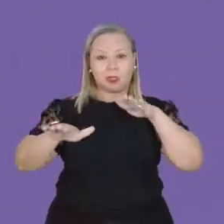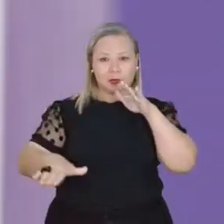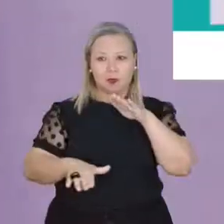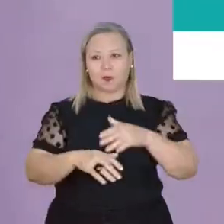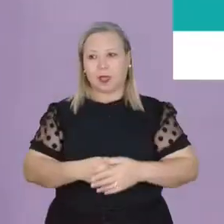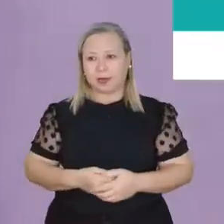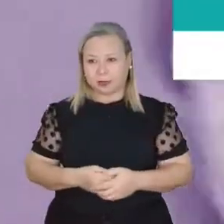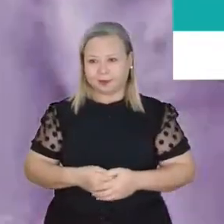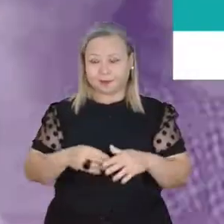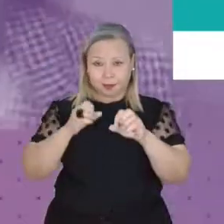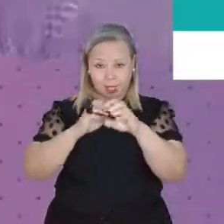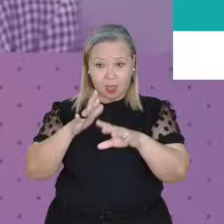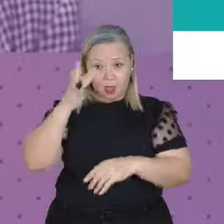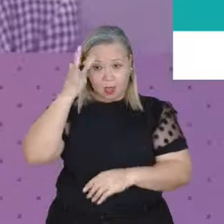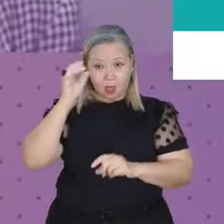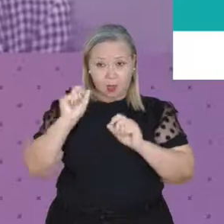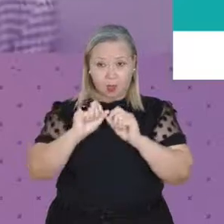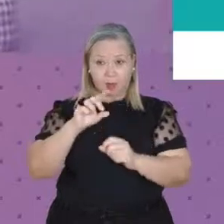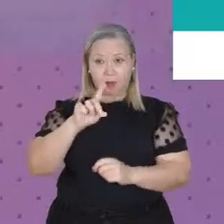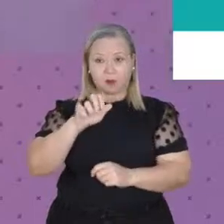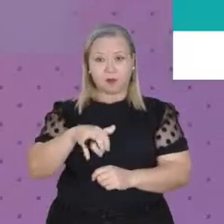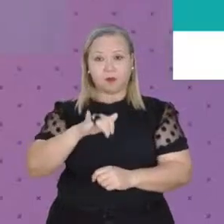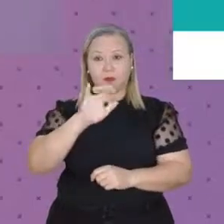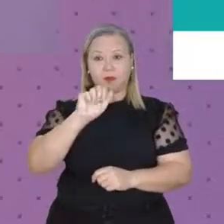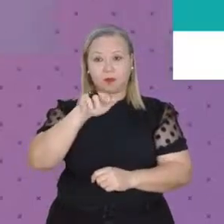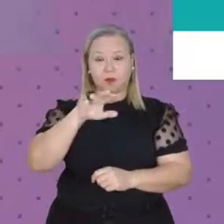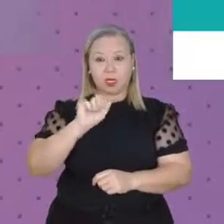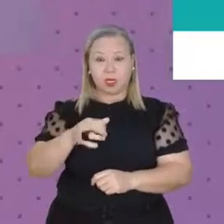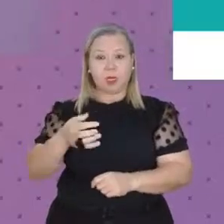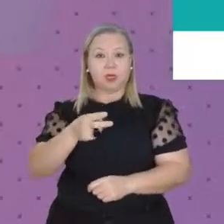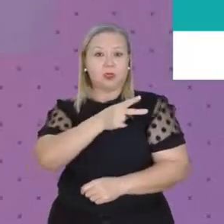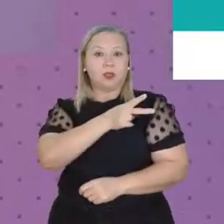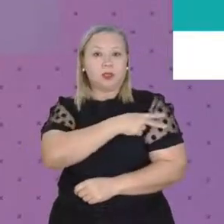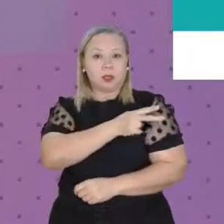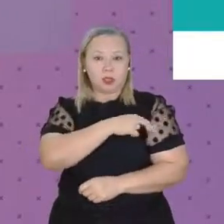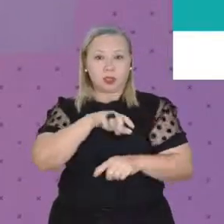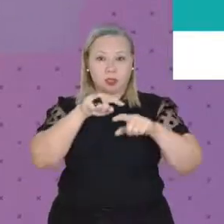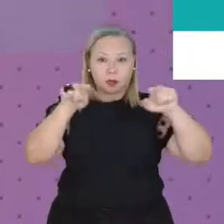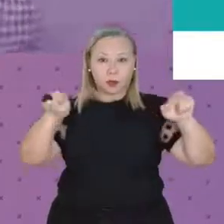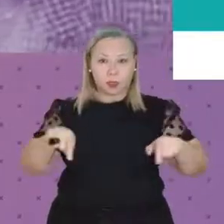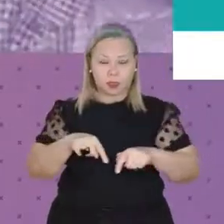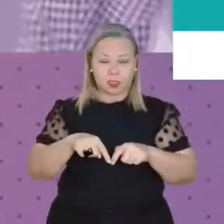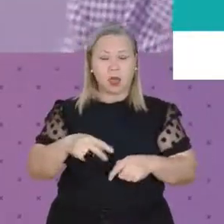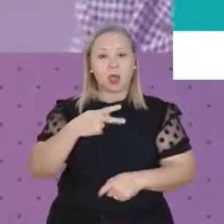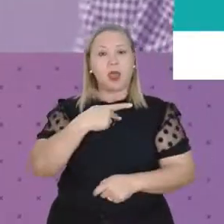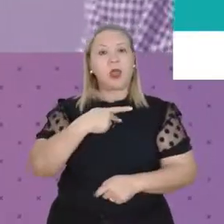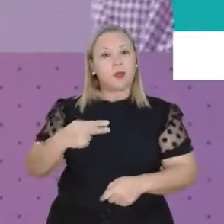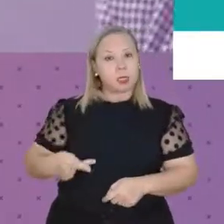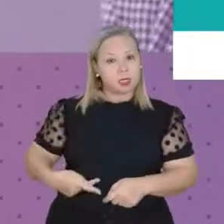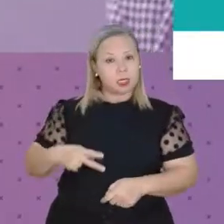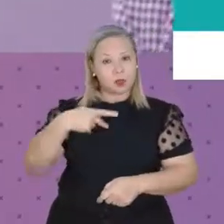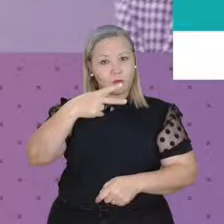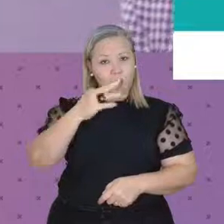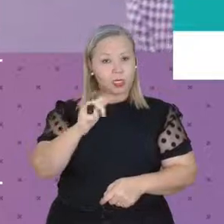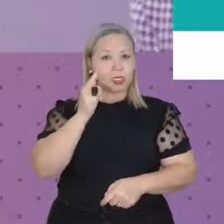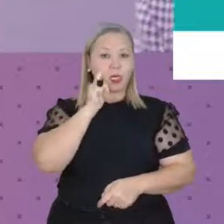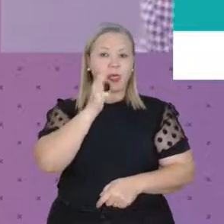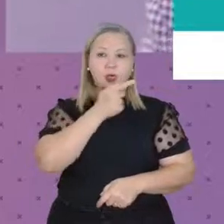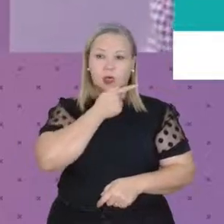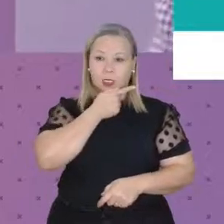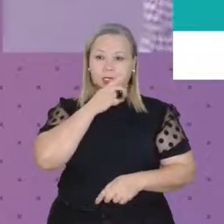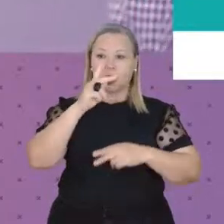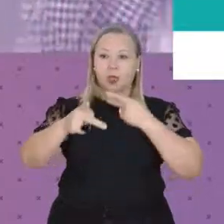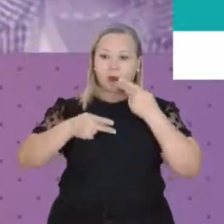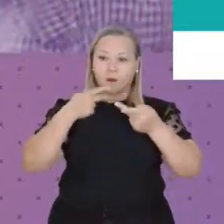A aula de amanhã é com Daiane Hirt, chefe de gabinete da presidenta do PT, Gleisi Hoffmann. Ela fala